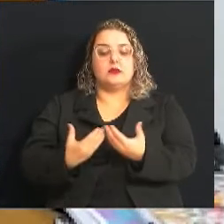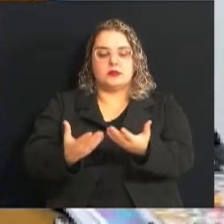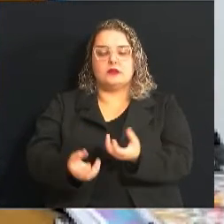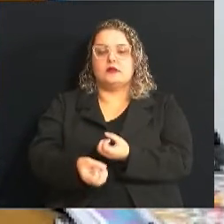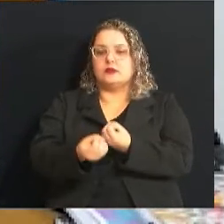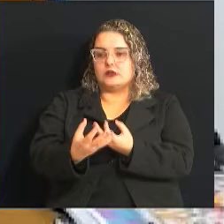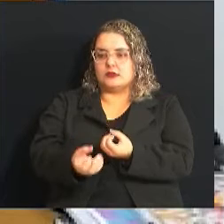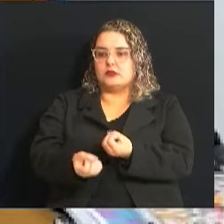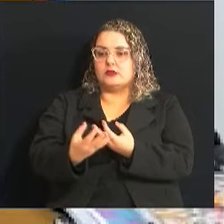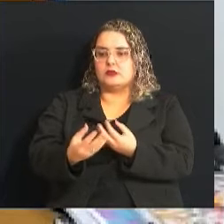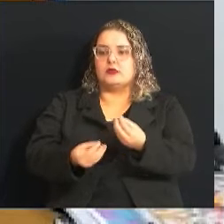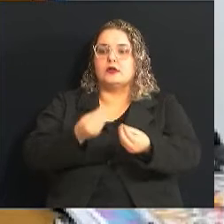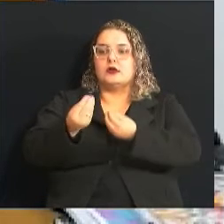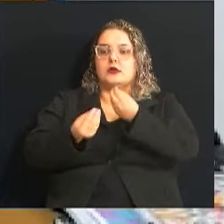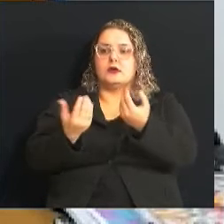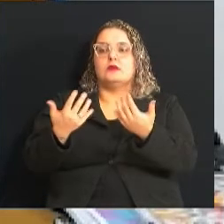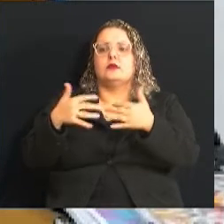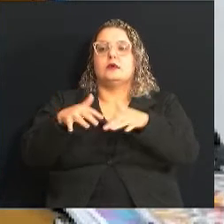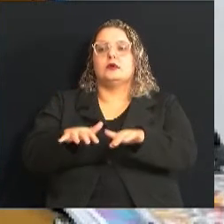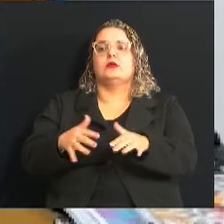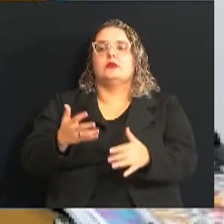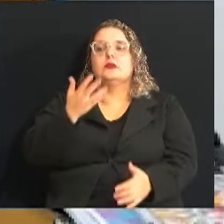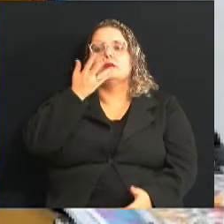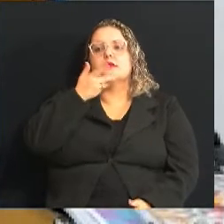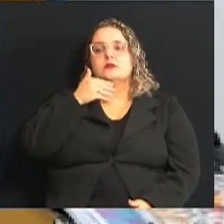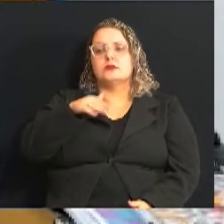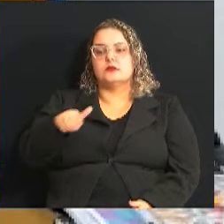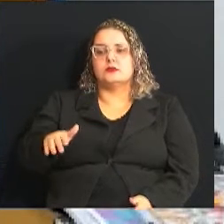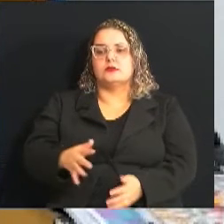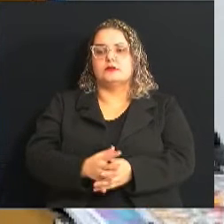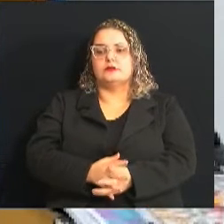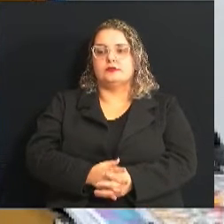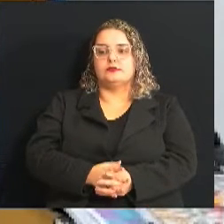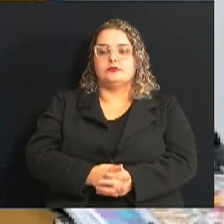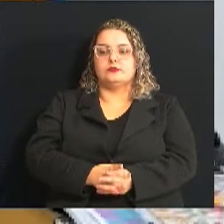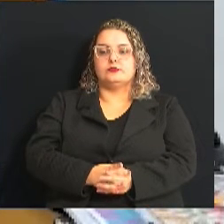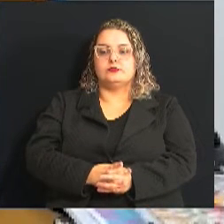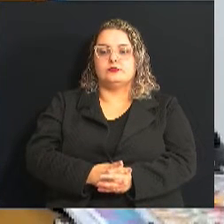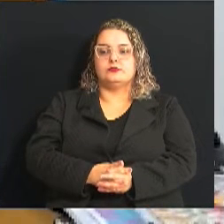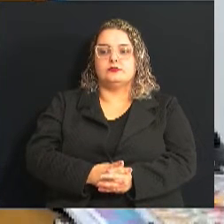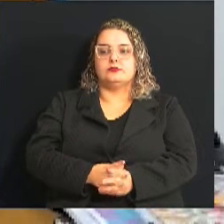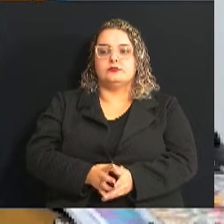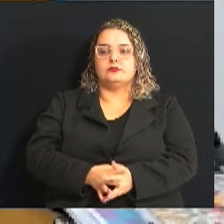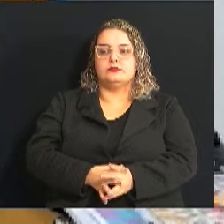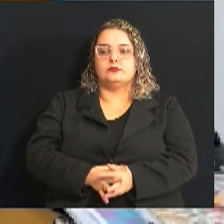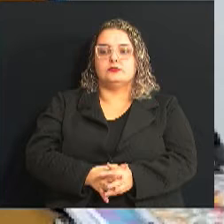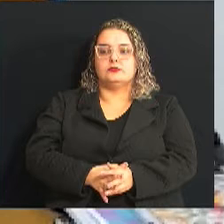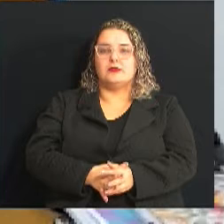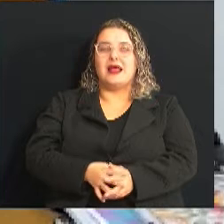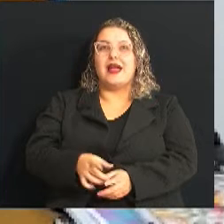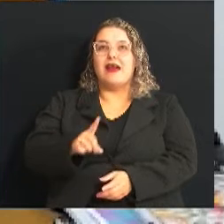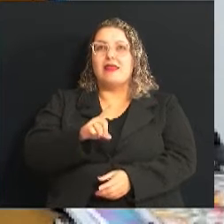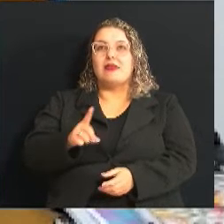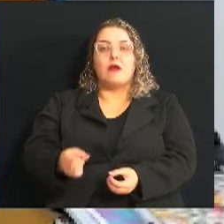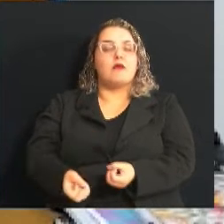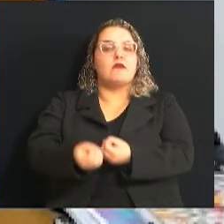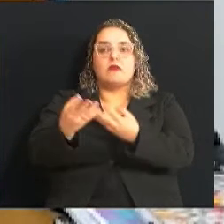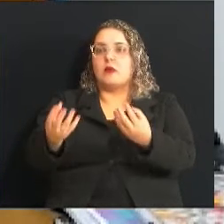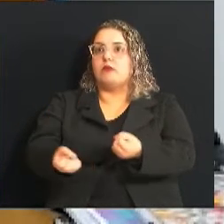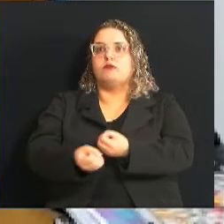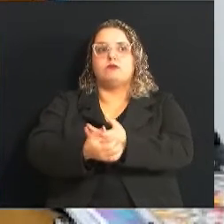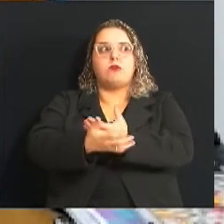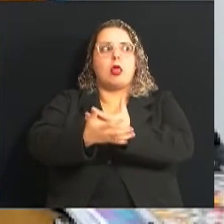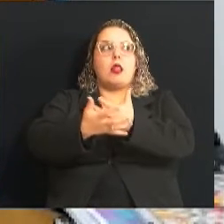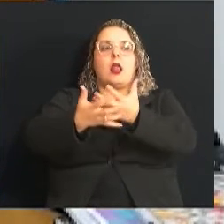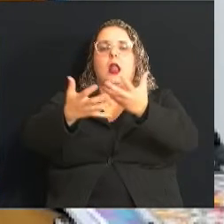informações de como incluir a criança, né? Não muita informação a ponto dessa